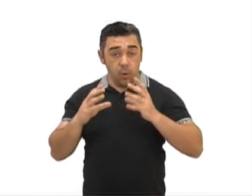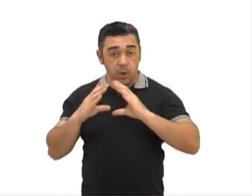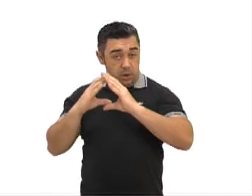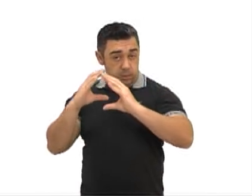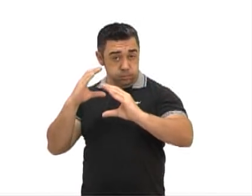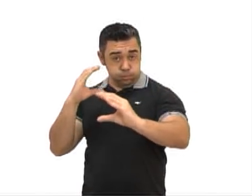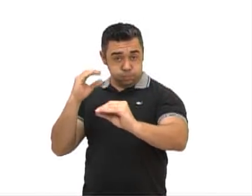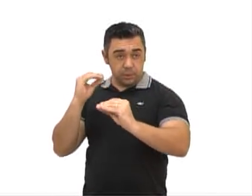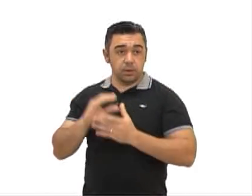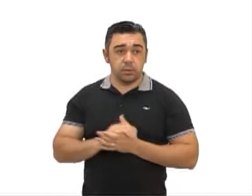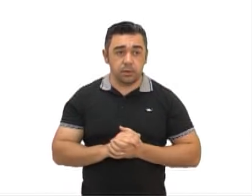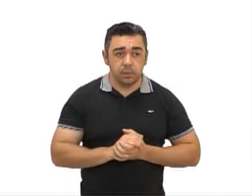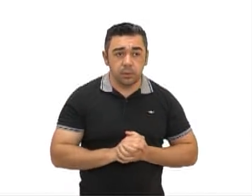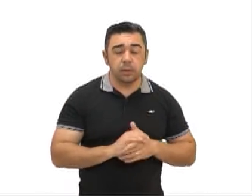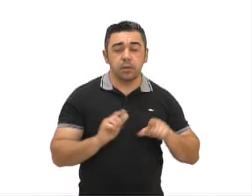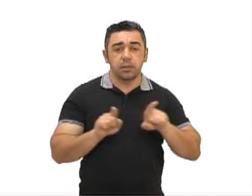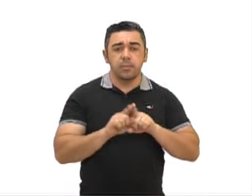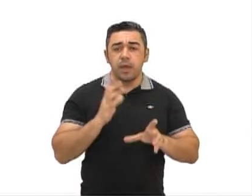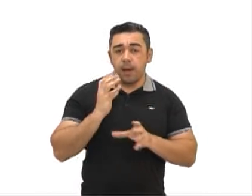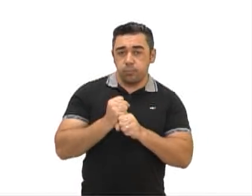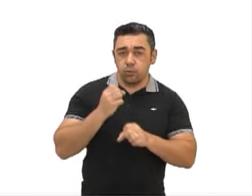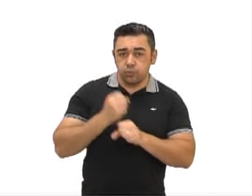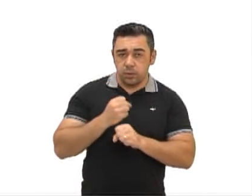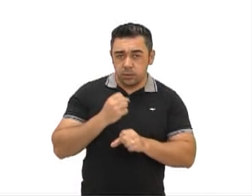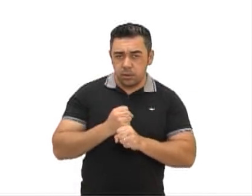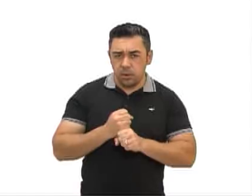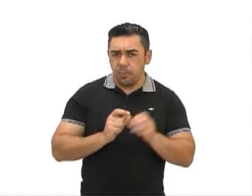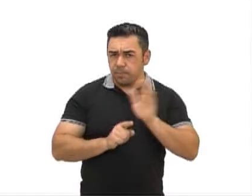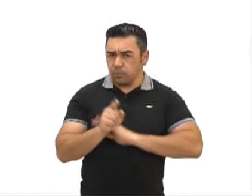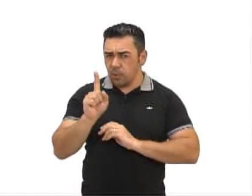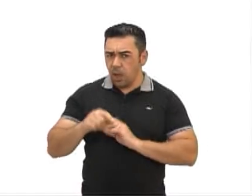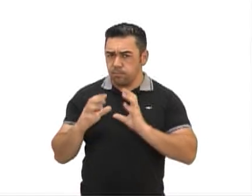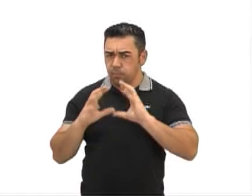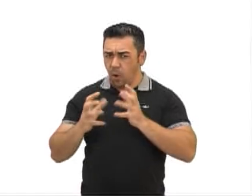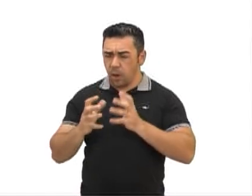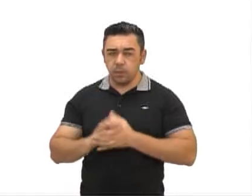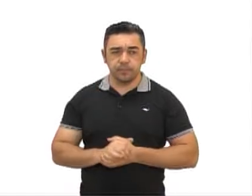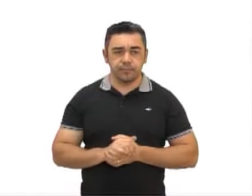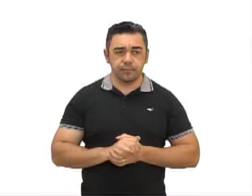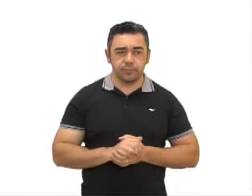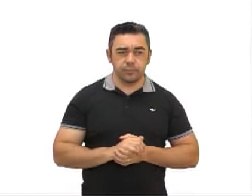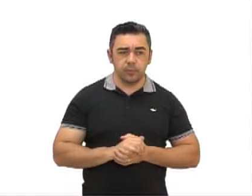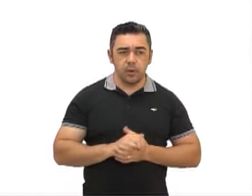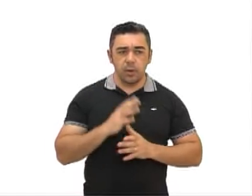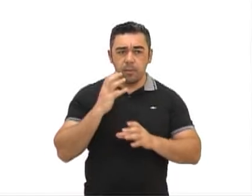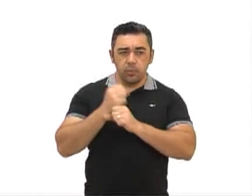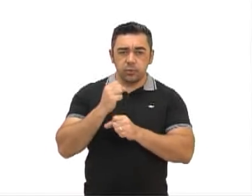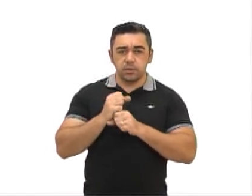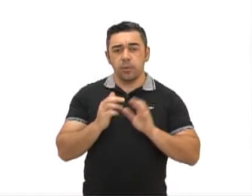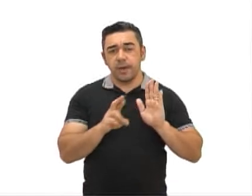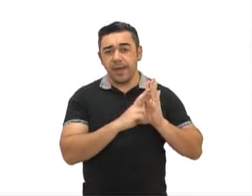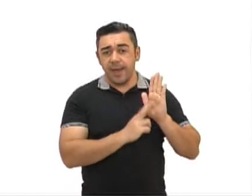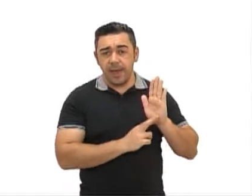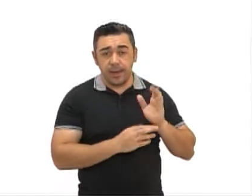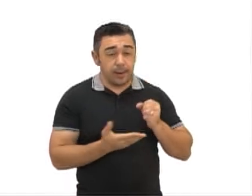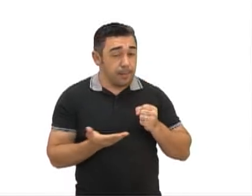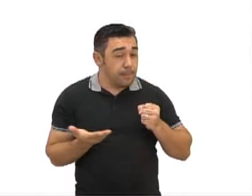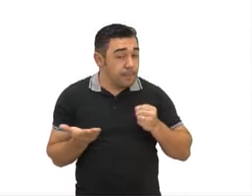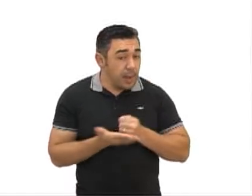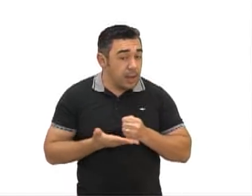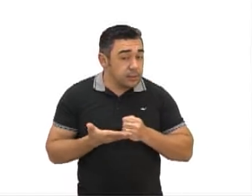entender o campo de jogo, a bola, será que aquilo é uma bola mesmo? Tá? Como que é a pontuação e algumas